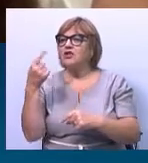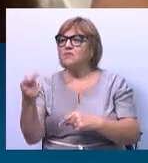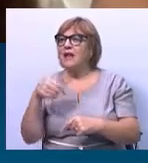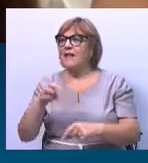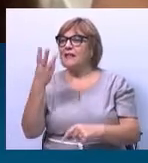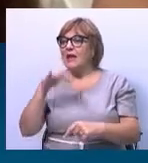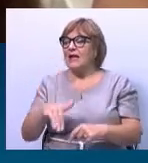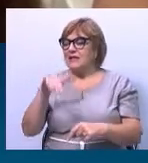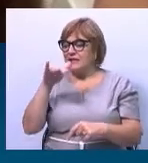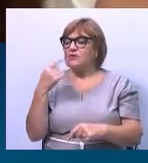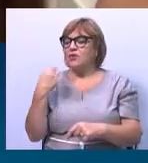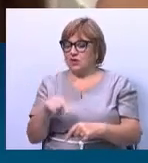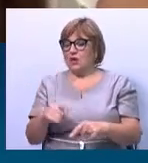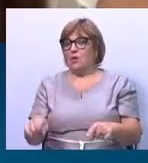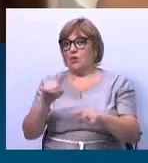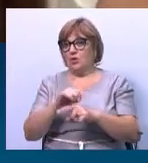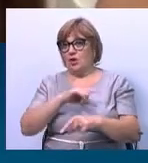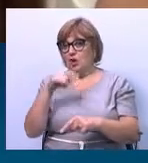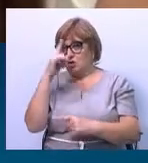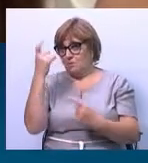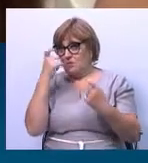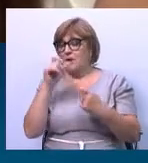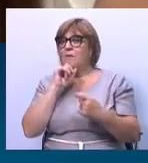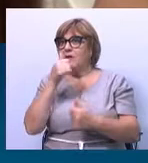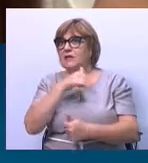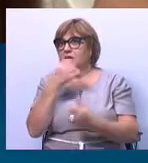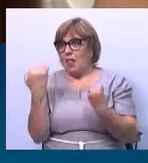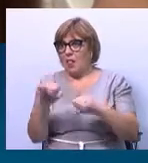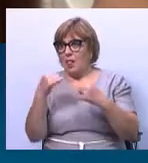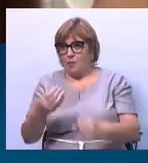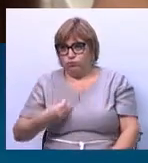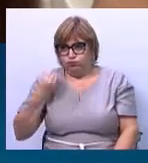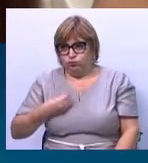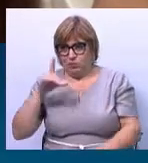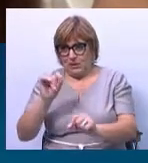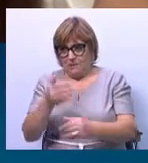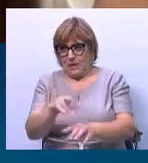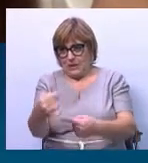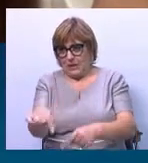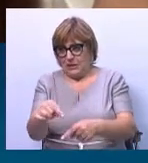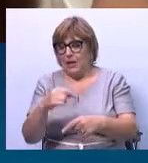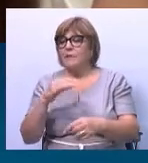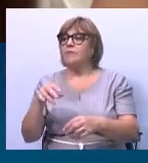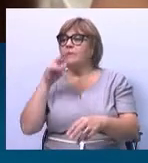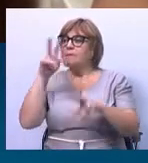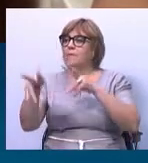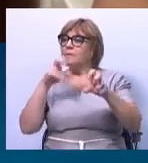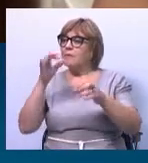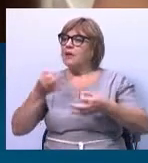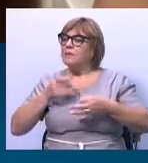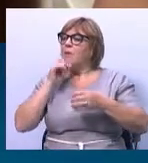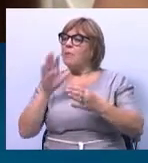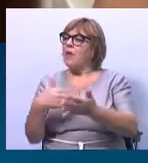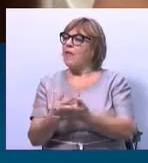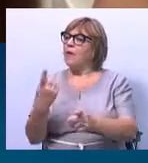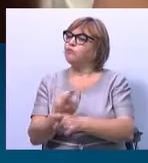dos 3 anos, que ao contrário do que nós podemos pensar, também elas sofrem de stress e de preocupações, e aqui a aromaterapia pode ter múltiplos benefícios do